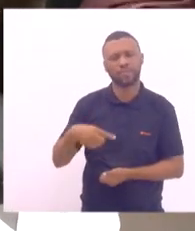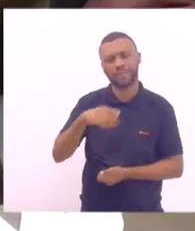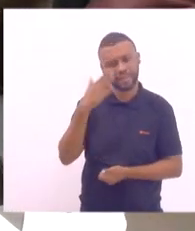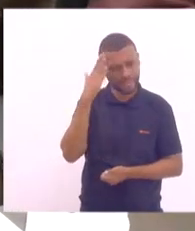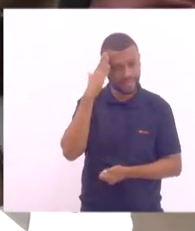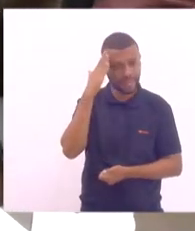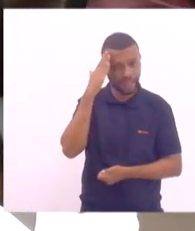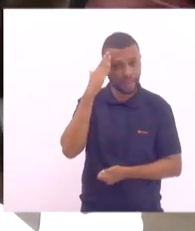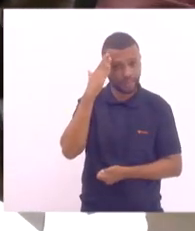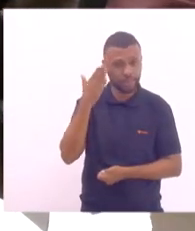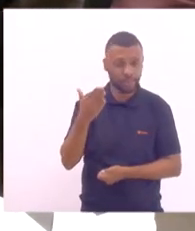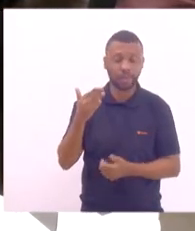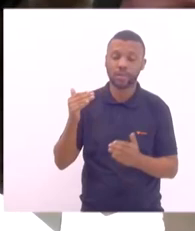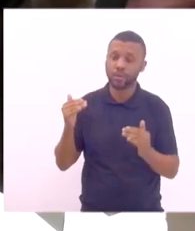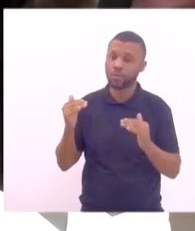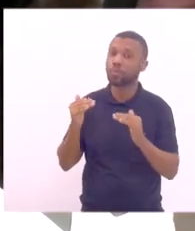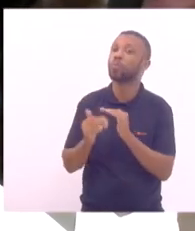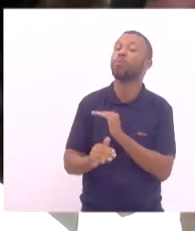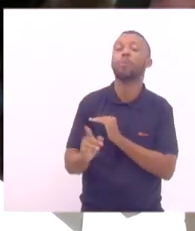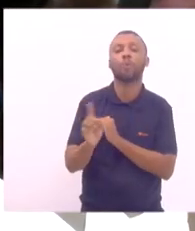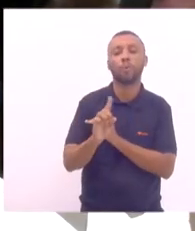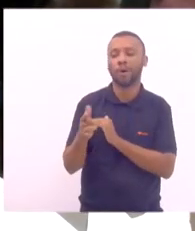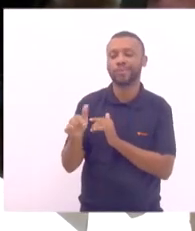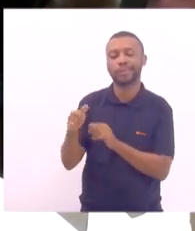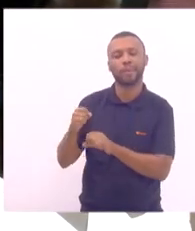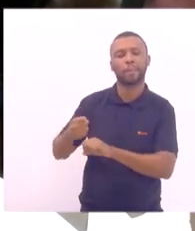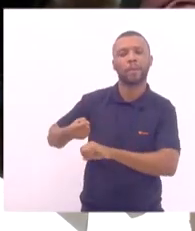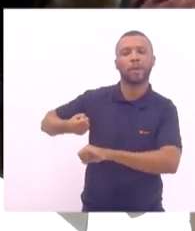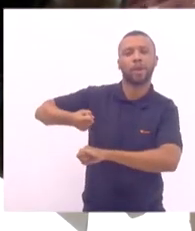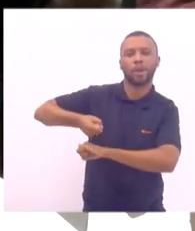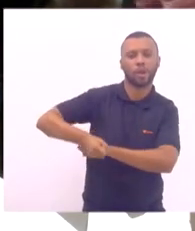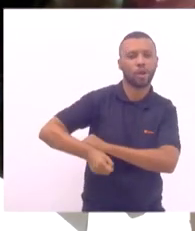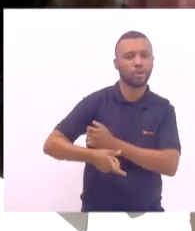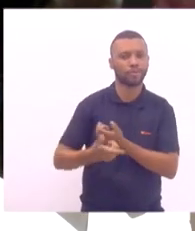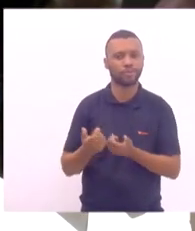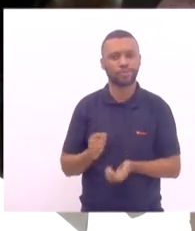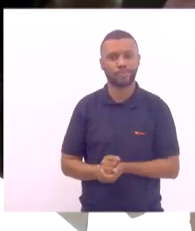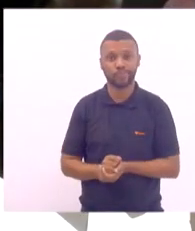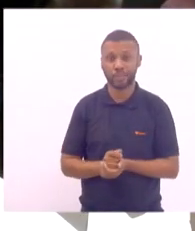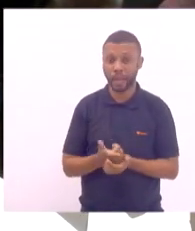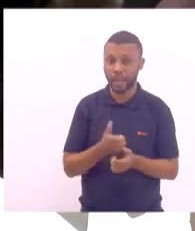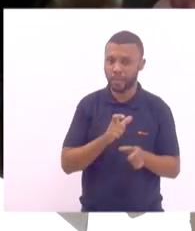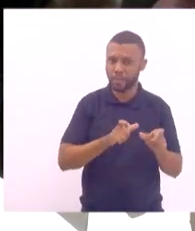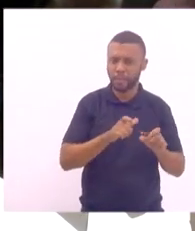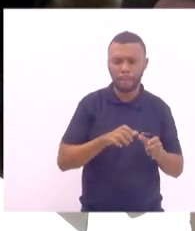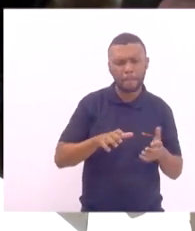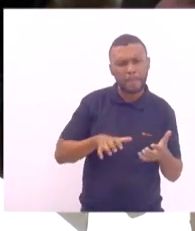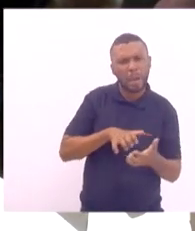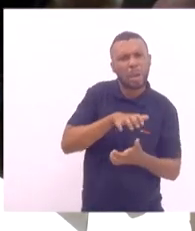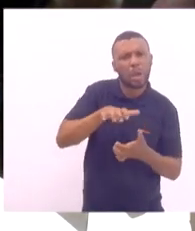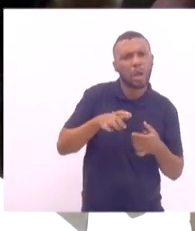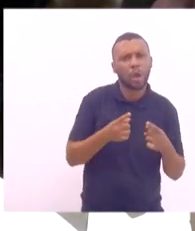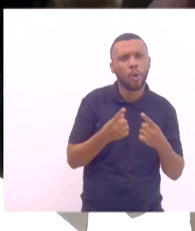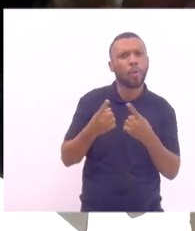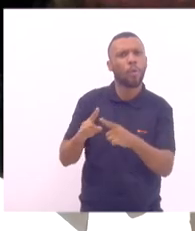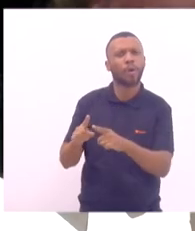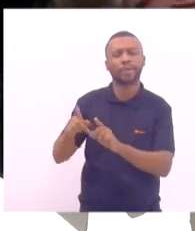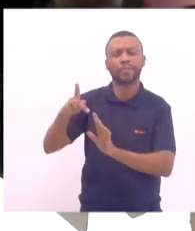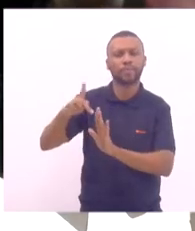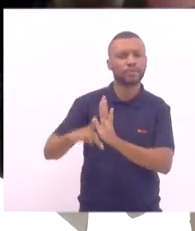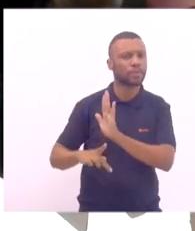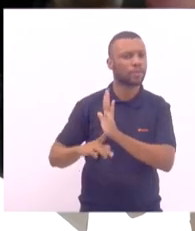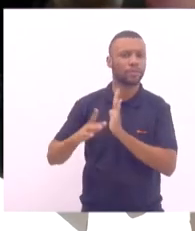sabe disso e é contrário a isso. As forças que se rebelam contra esse projeto são